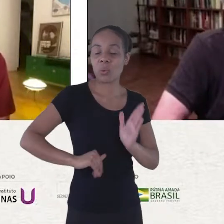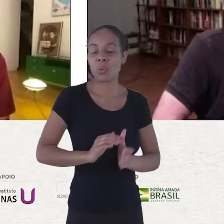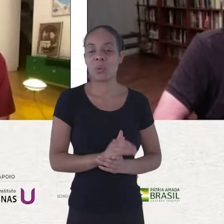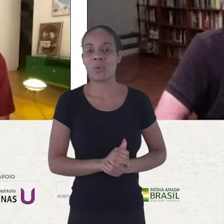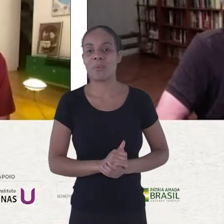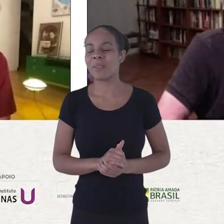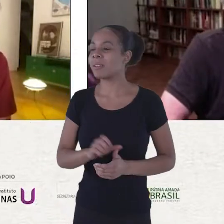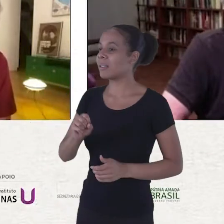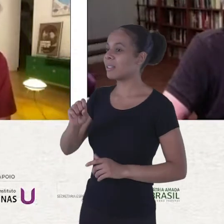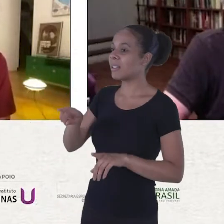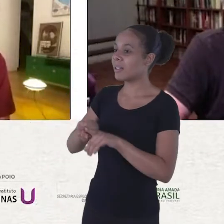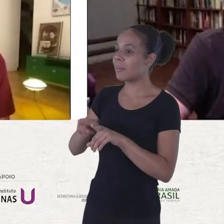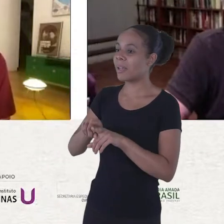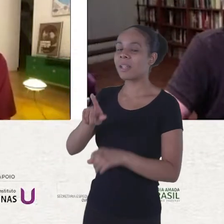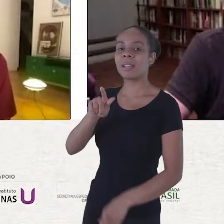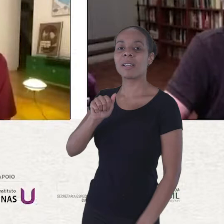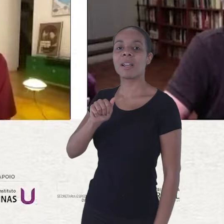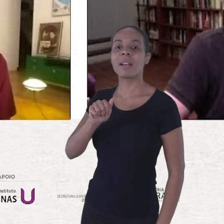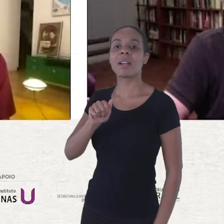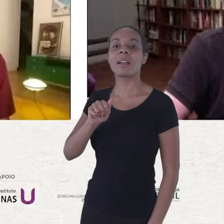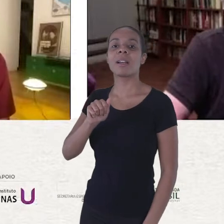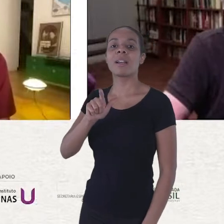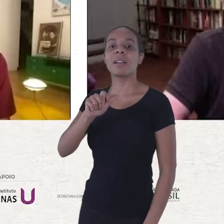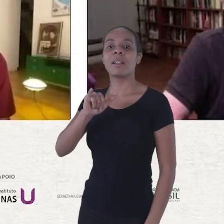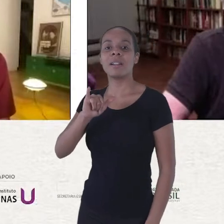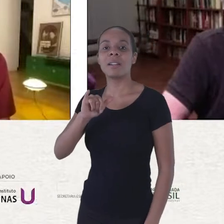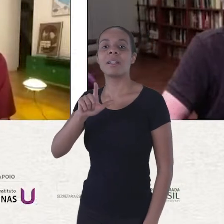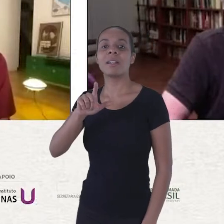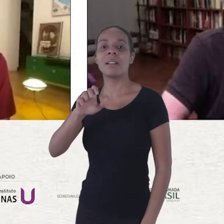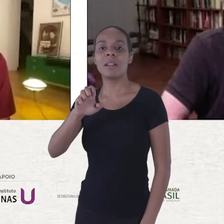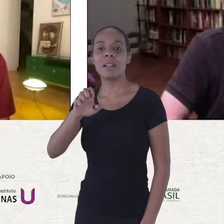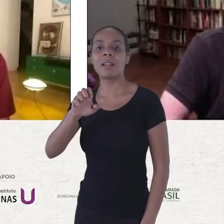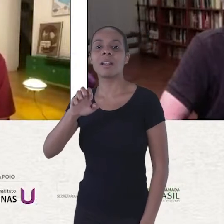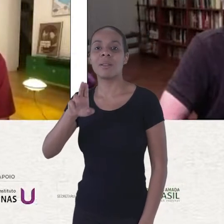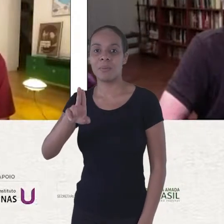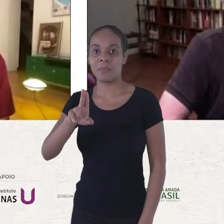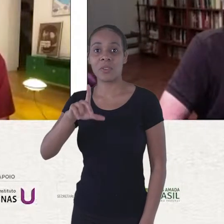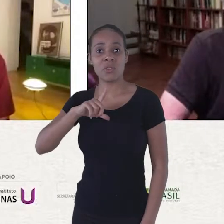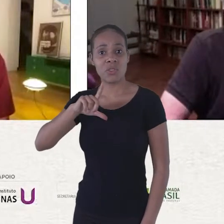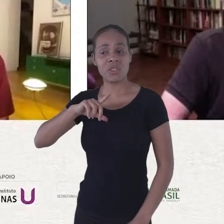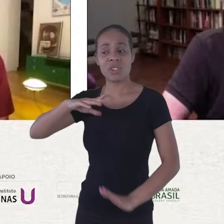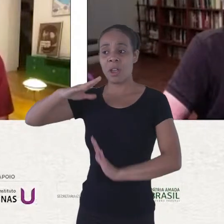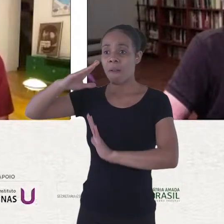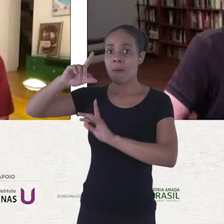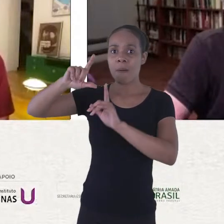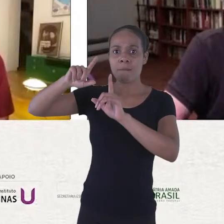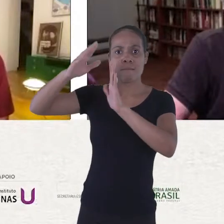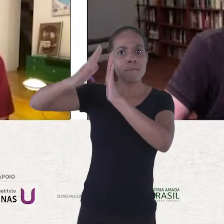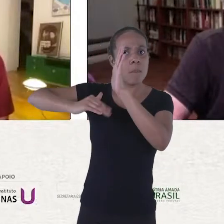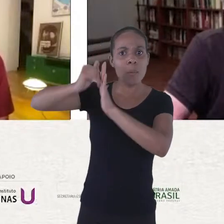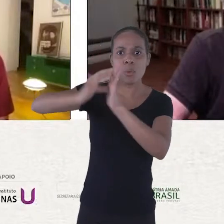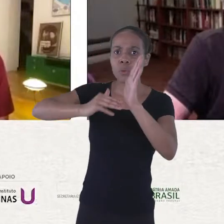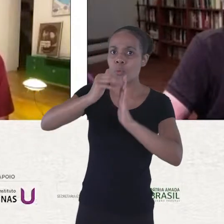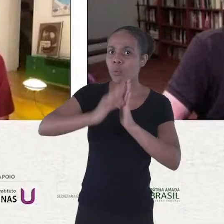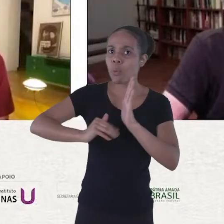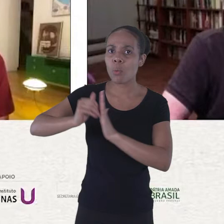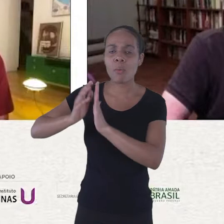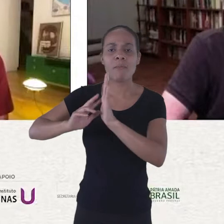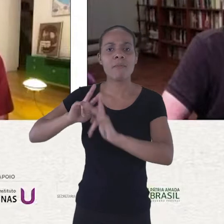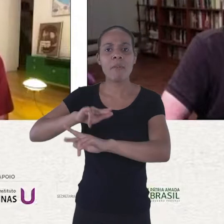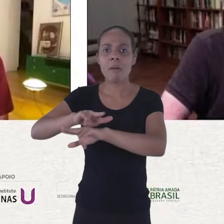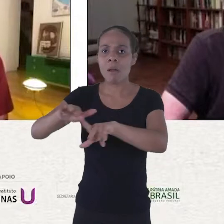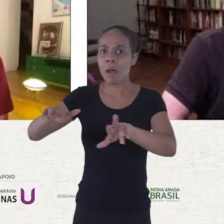Galileu. Estranho. Tinha quadro dele, diversos no catálogo do Museu Nacional de Belas Artes,